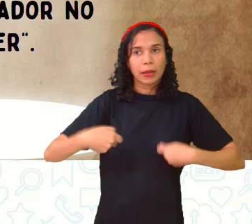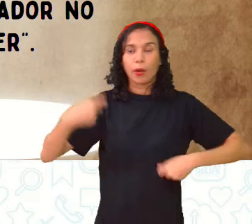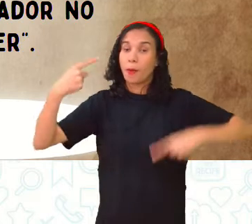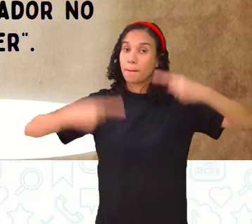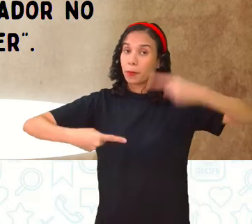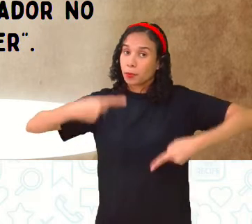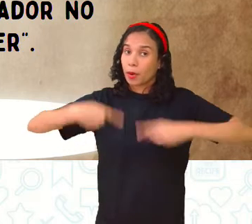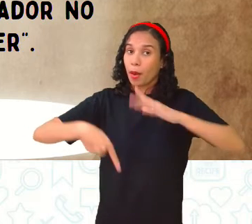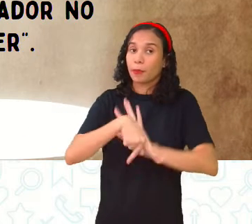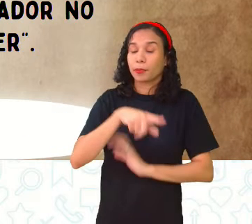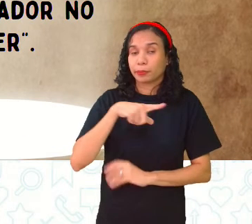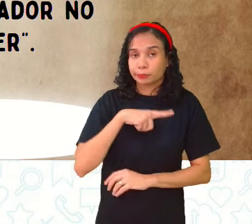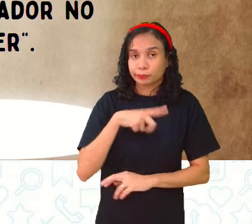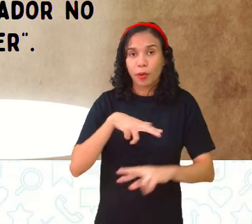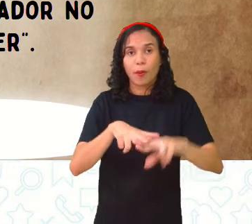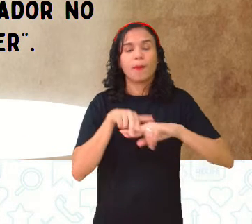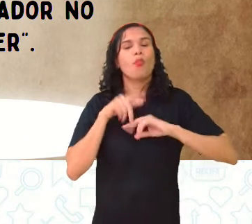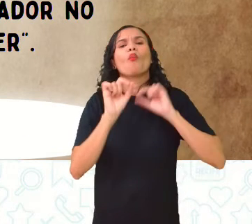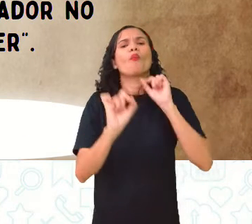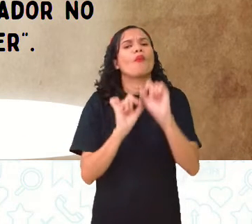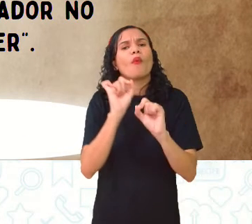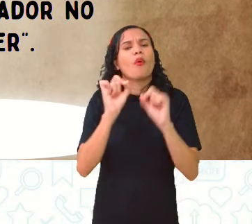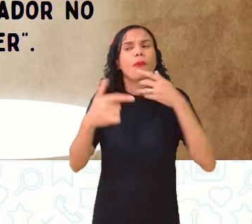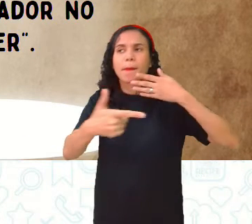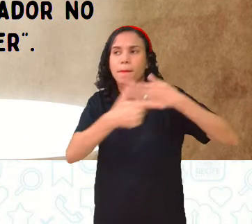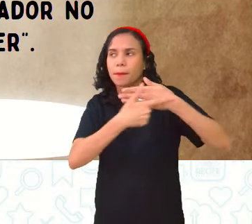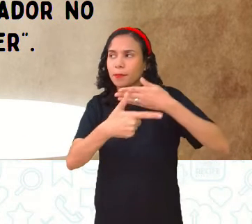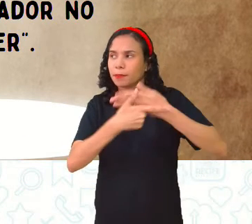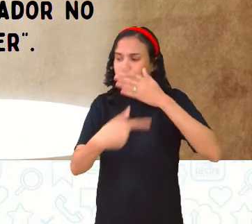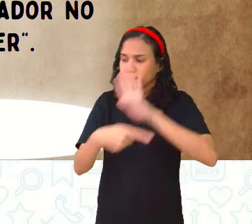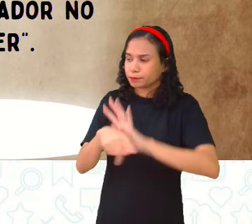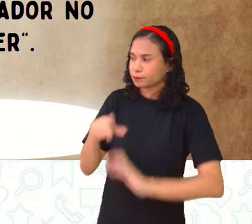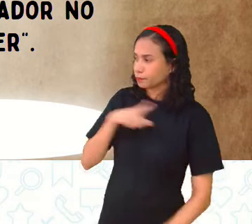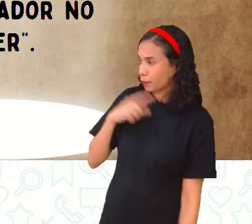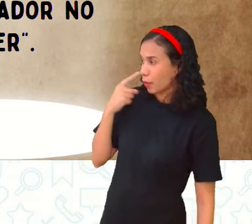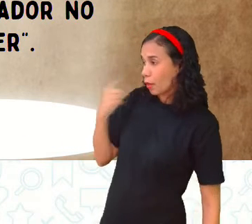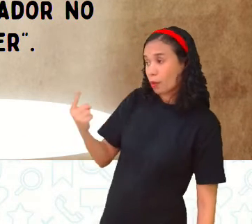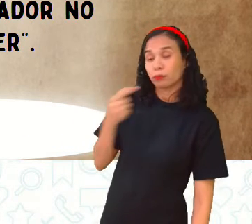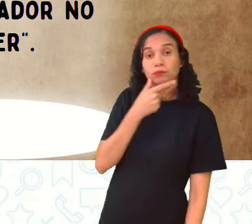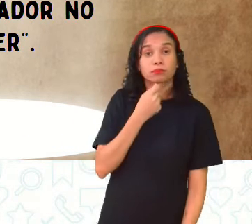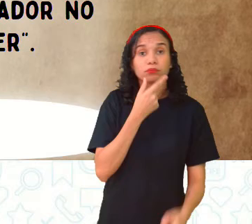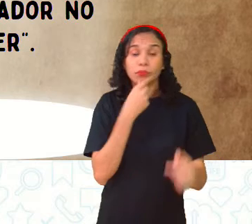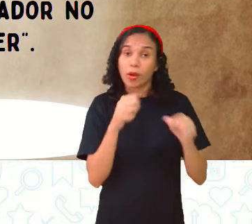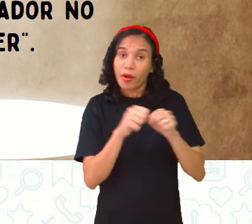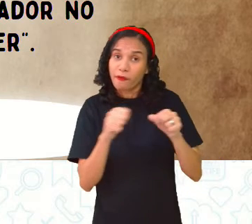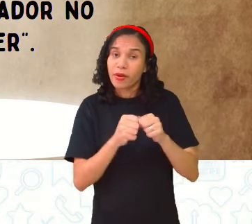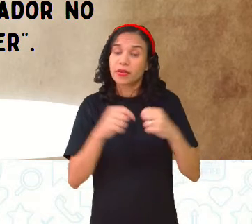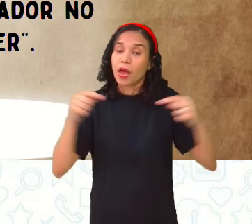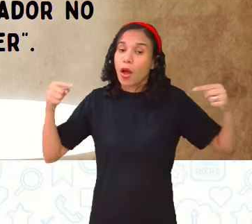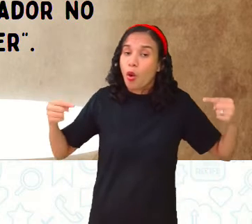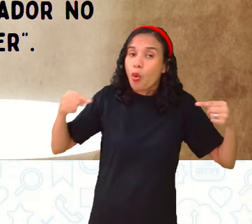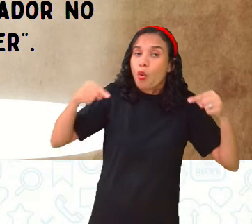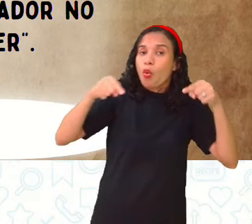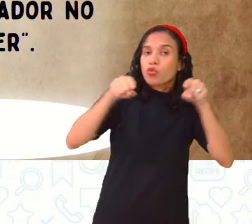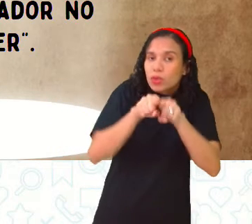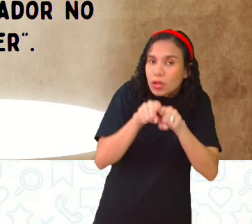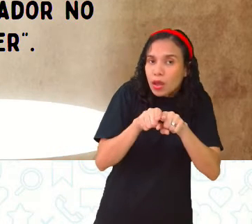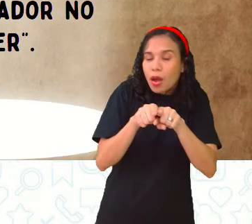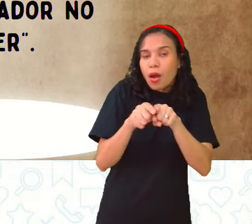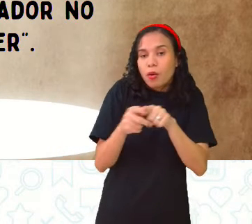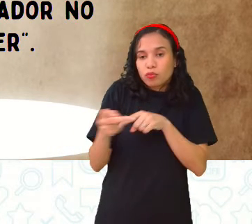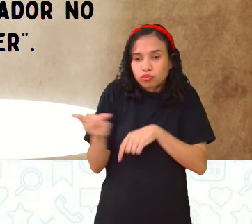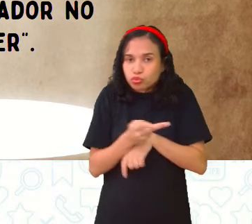E aí, qual era o papel ali, né, dele fazer conciliar os dois